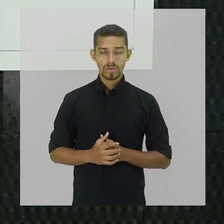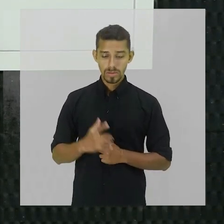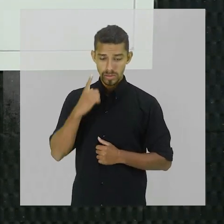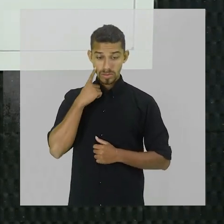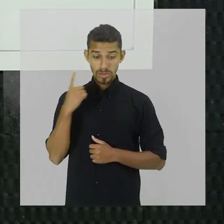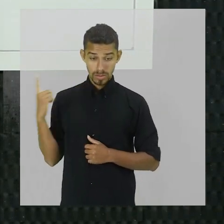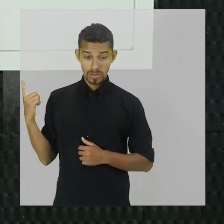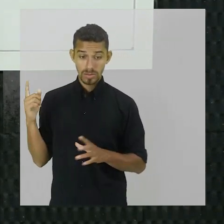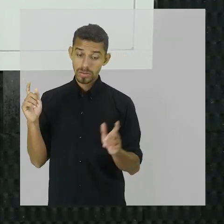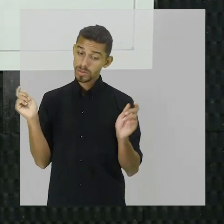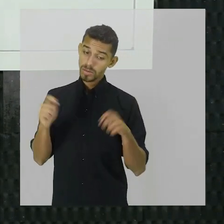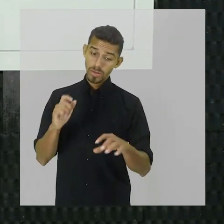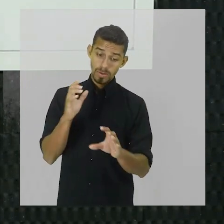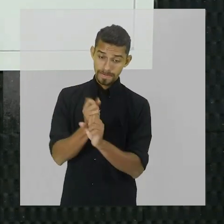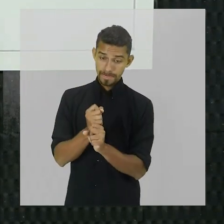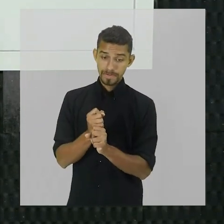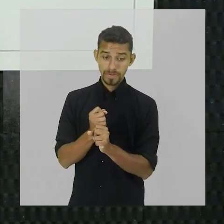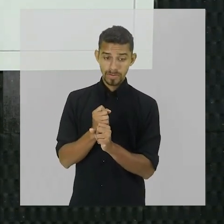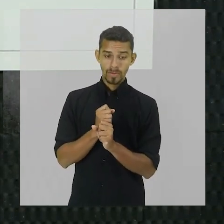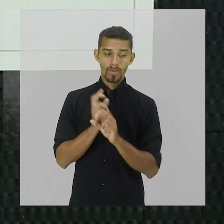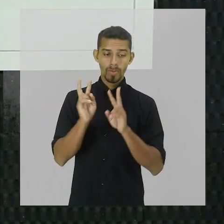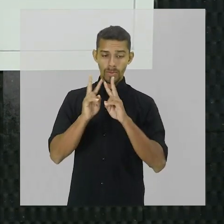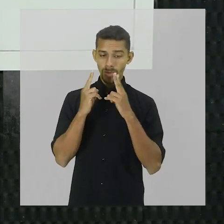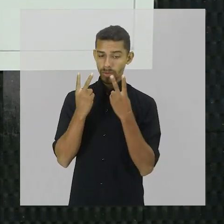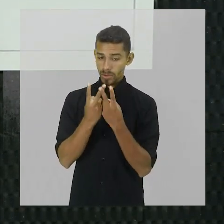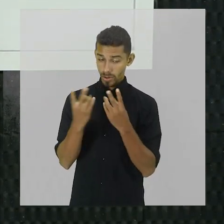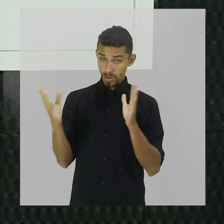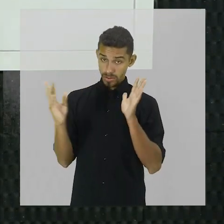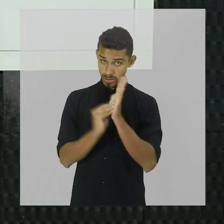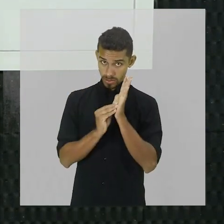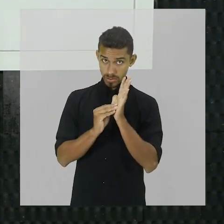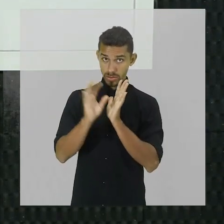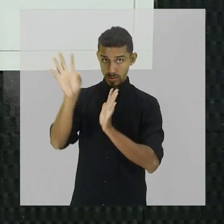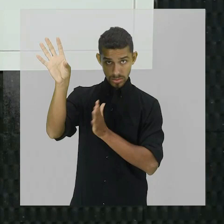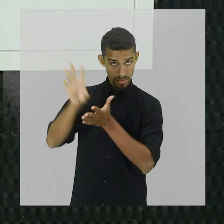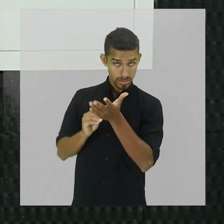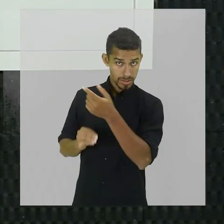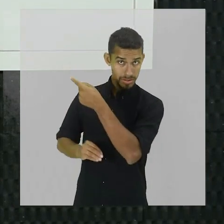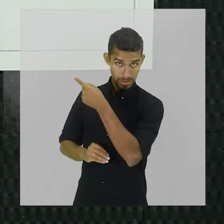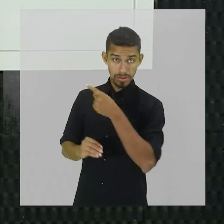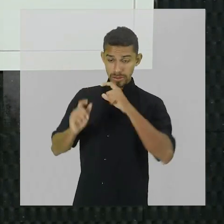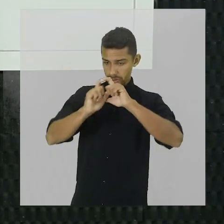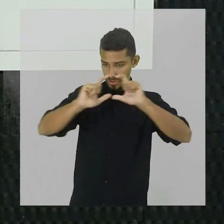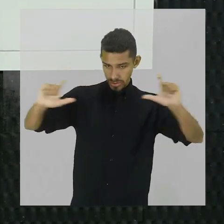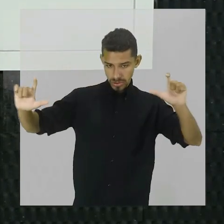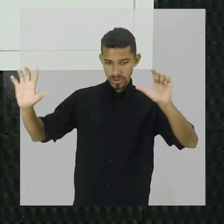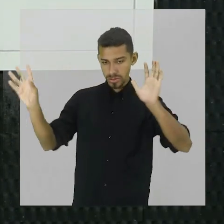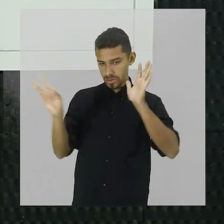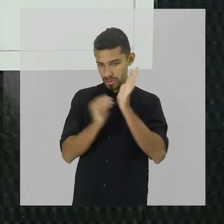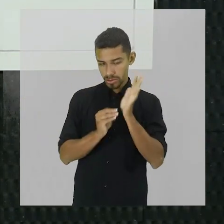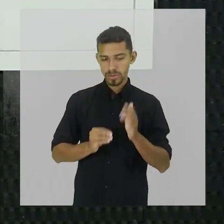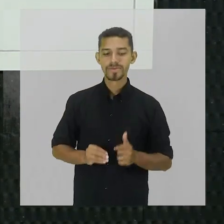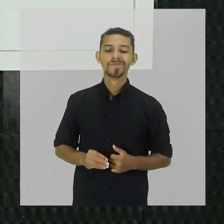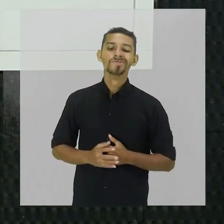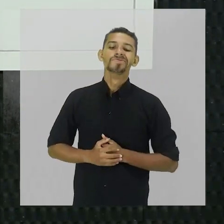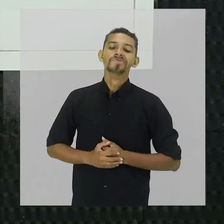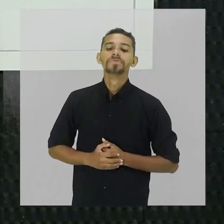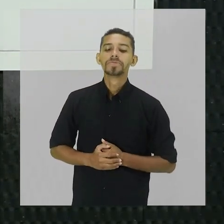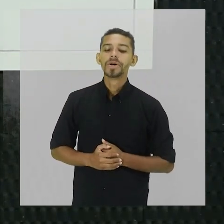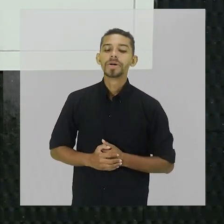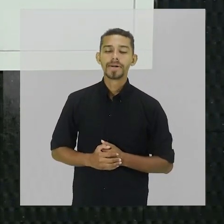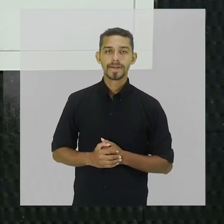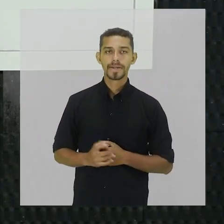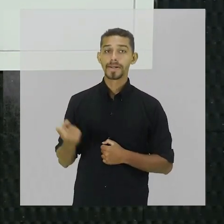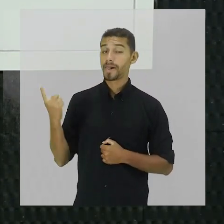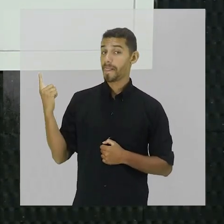Tá? Então, para calcular o volume do cilindro, anotem essa formulazinha aí. π é r ao quadrado vezes a altura. Então, a ideia é o seguinte, ele